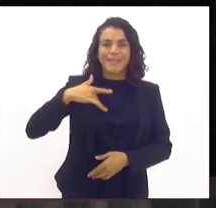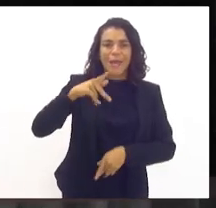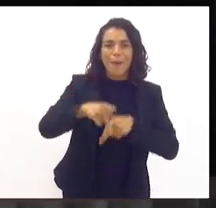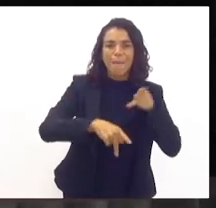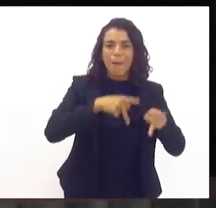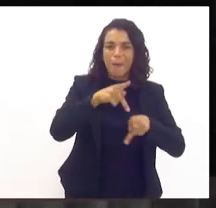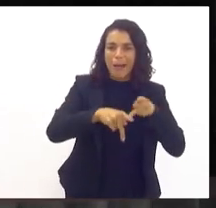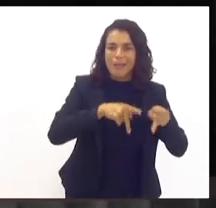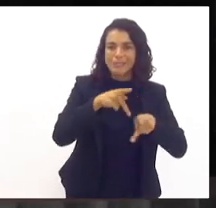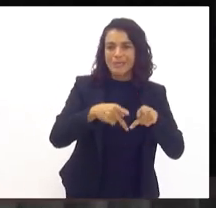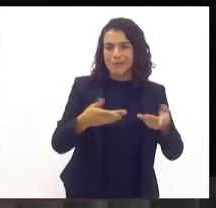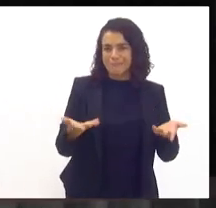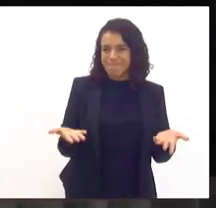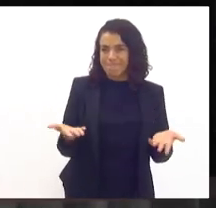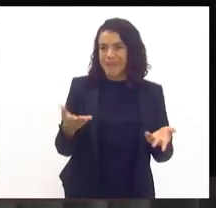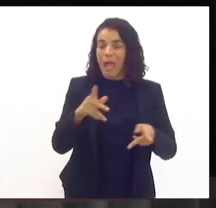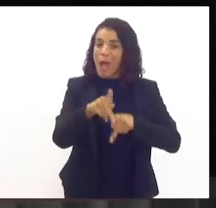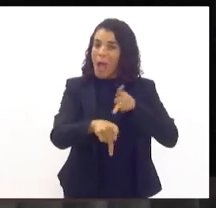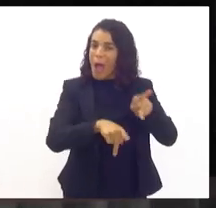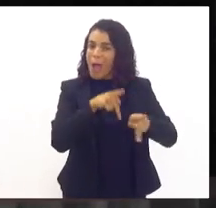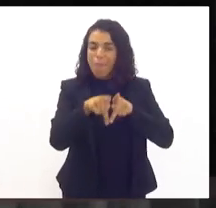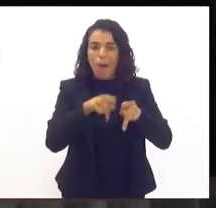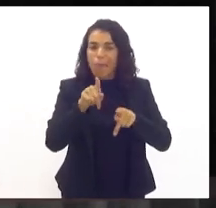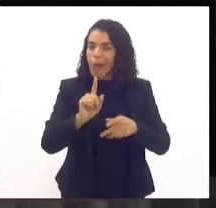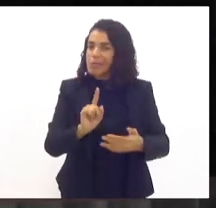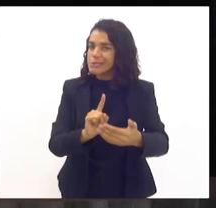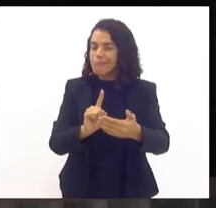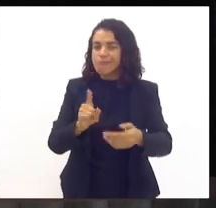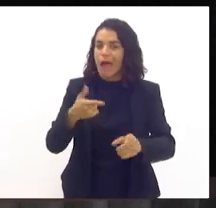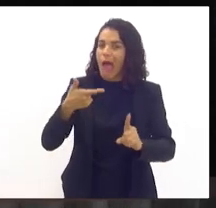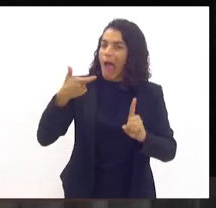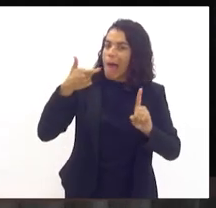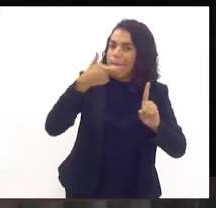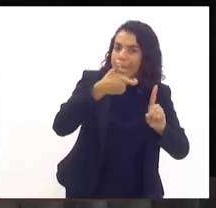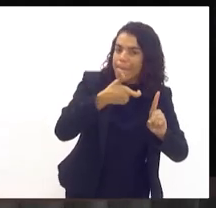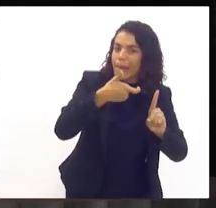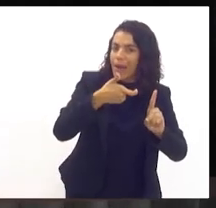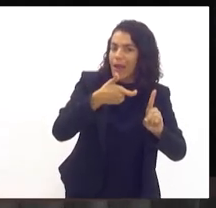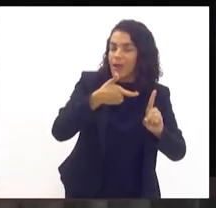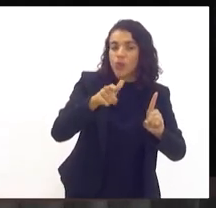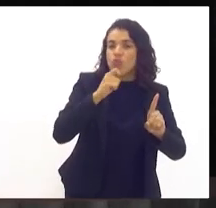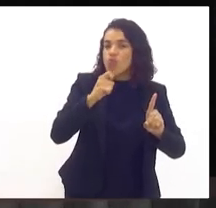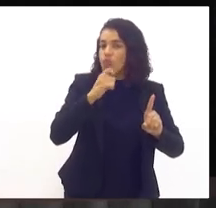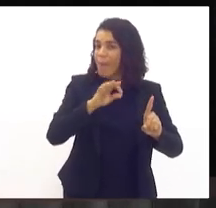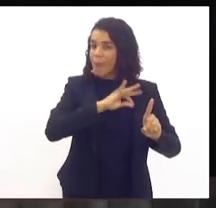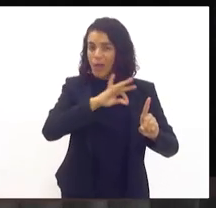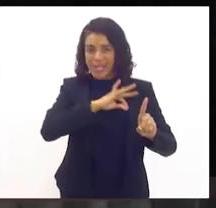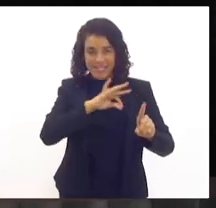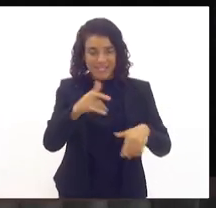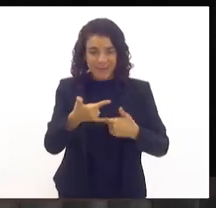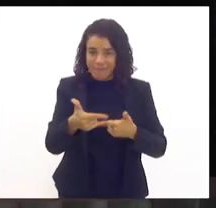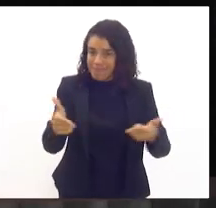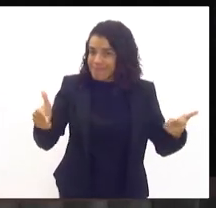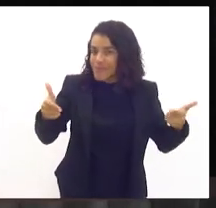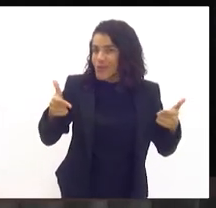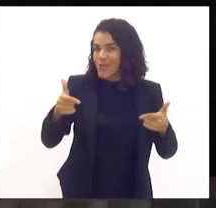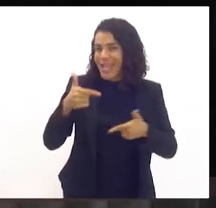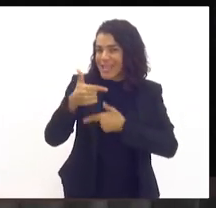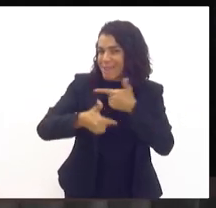deputado Rafael Nobre falou, a população está refém, não tem comando da polícia, não existe serviço de